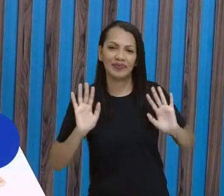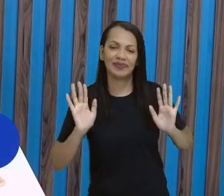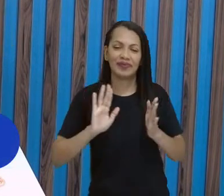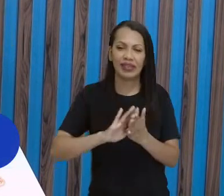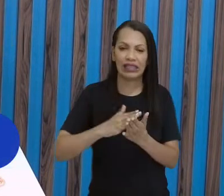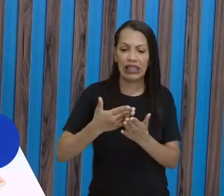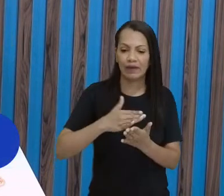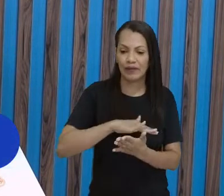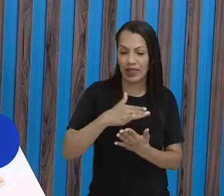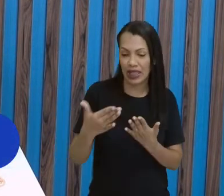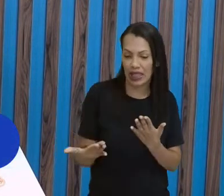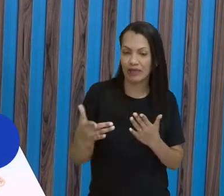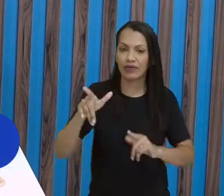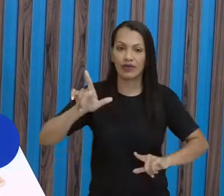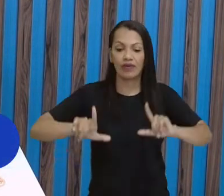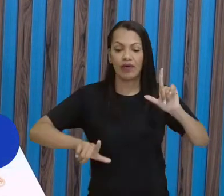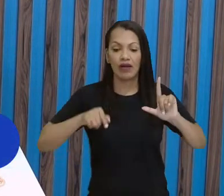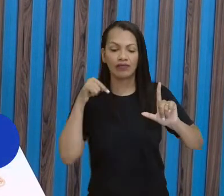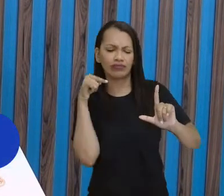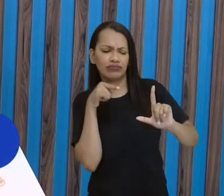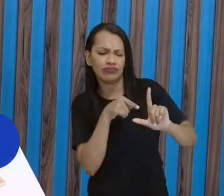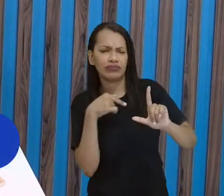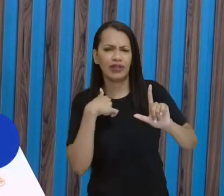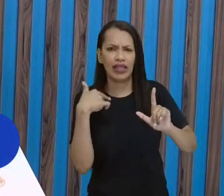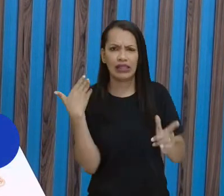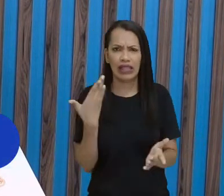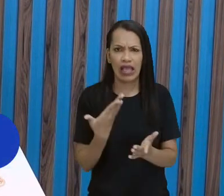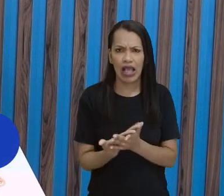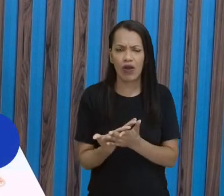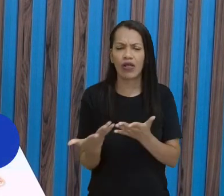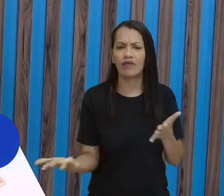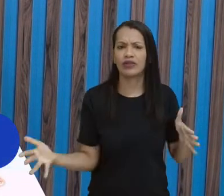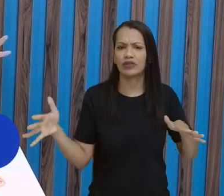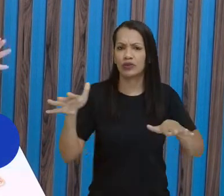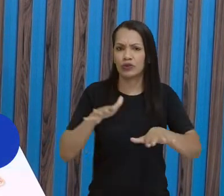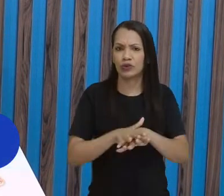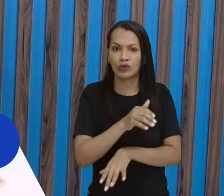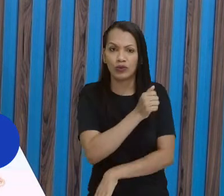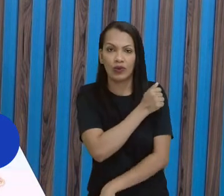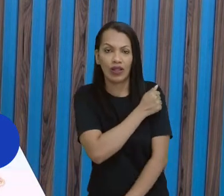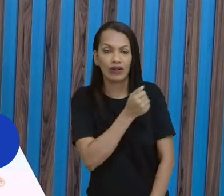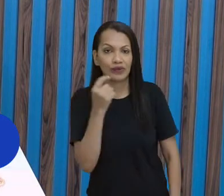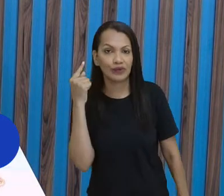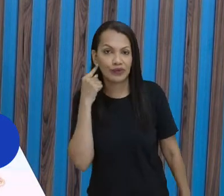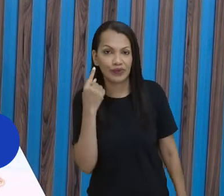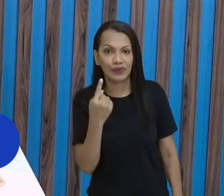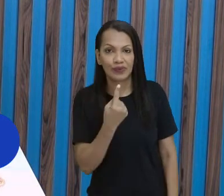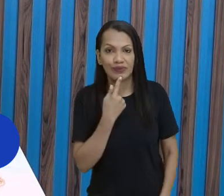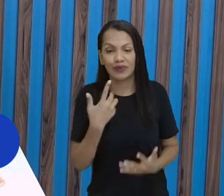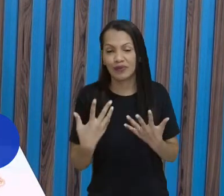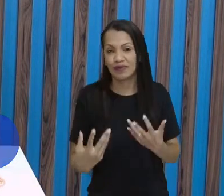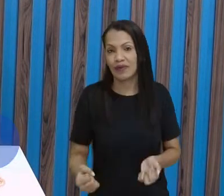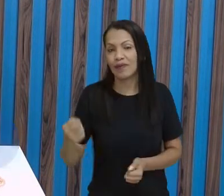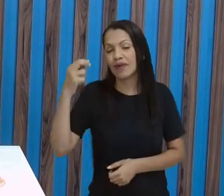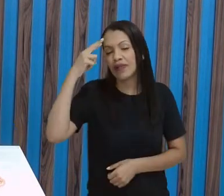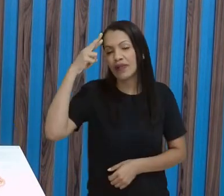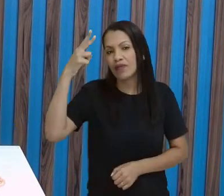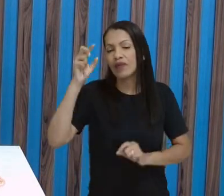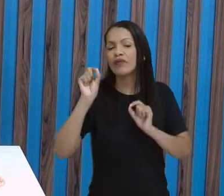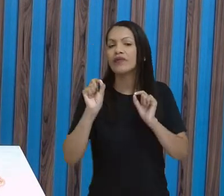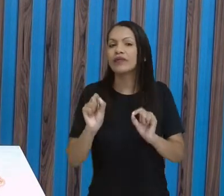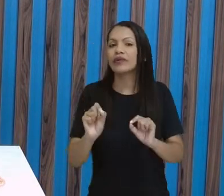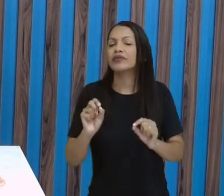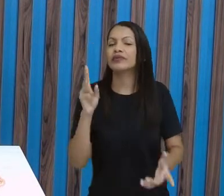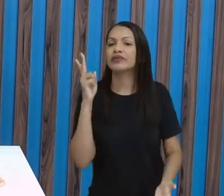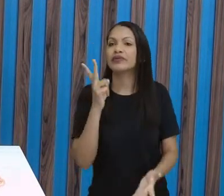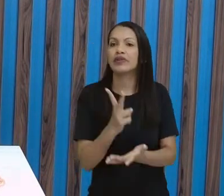da tela, tornando nossa aula mais inclusiva. Vamos lá? Lembrando que eu sempre estou